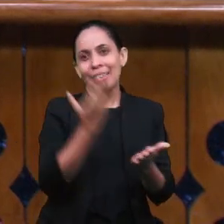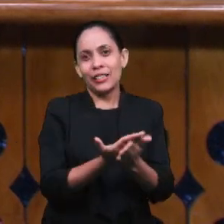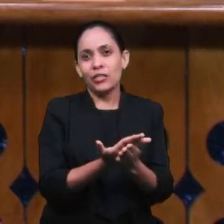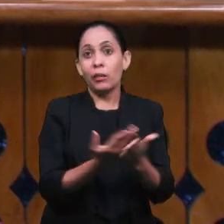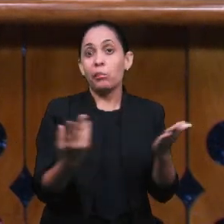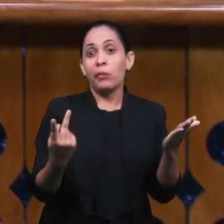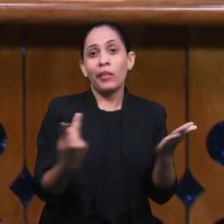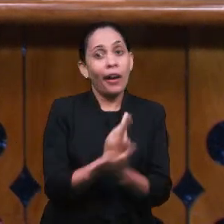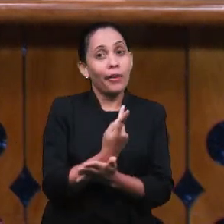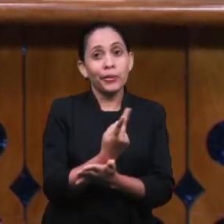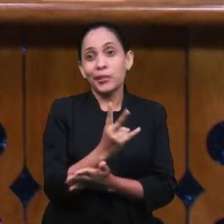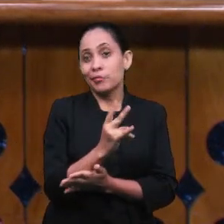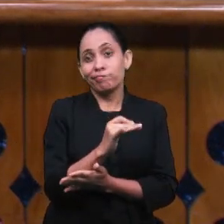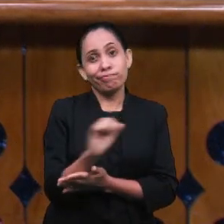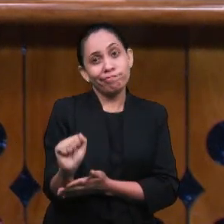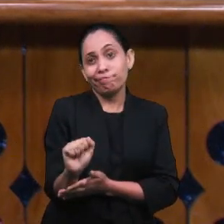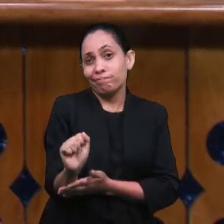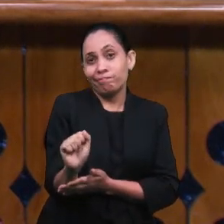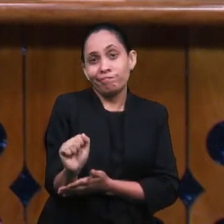acontecer. Mentira!